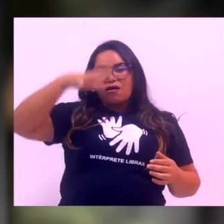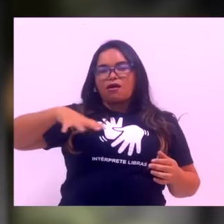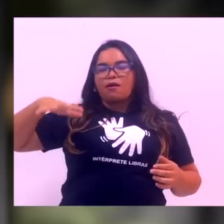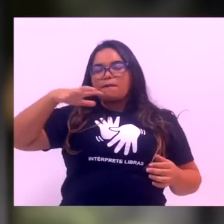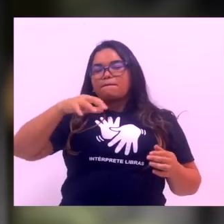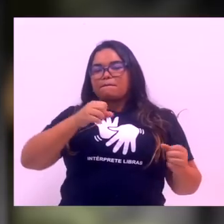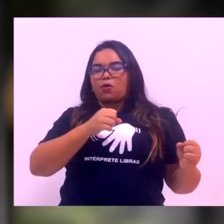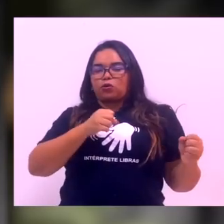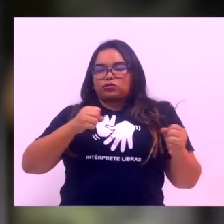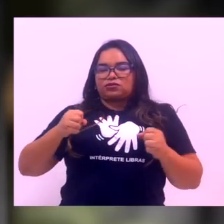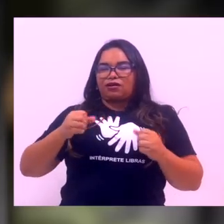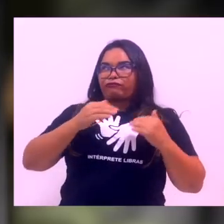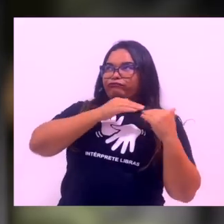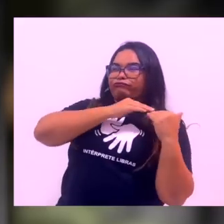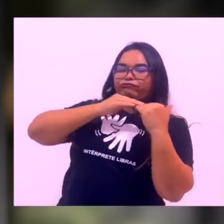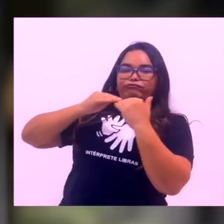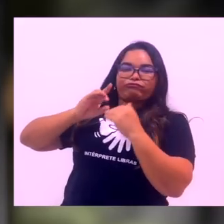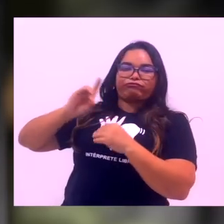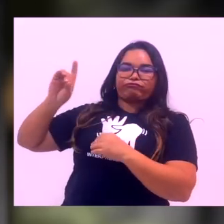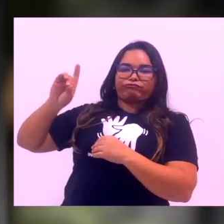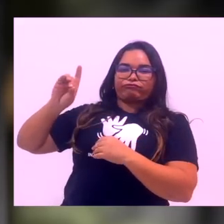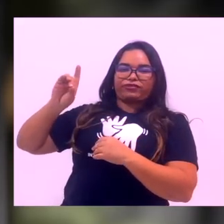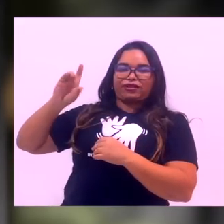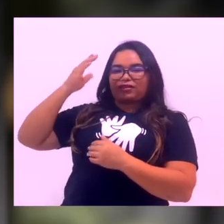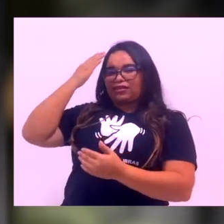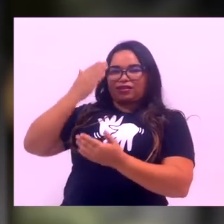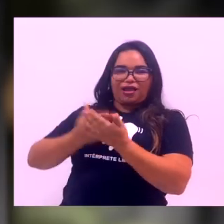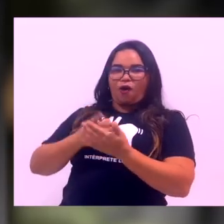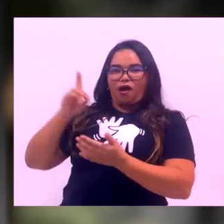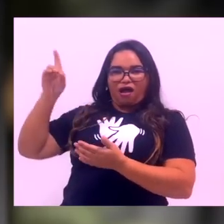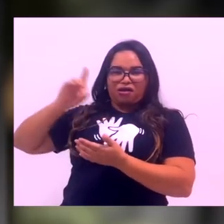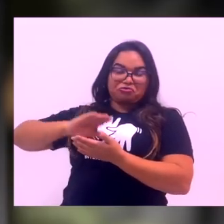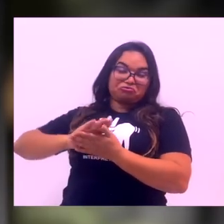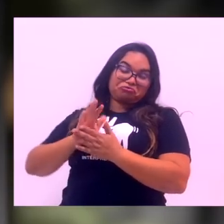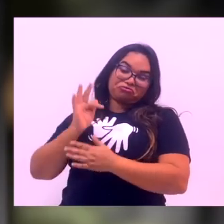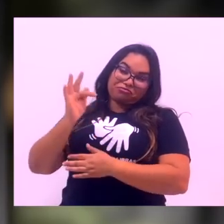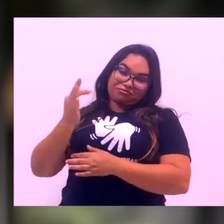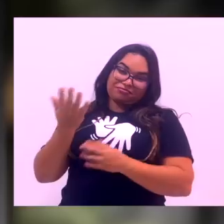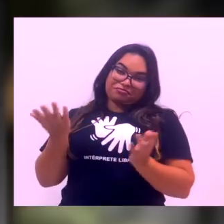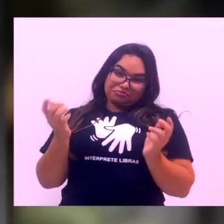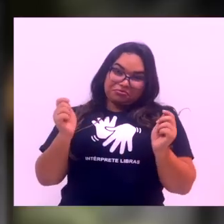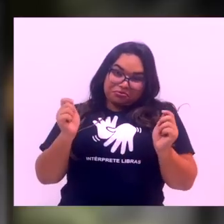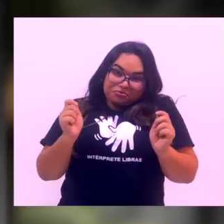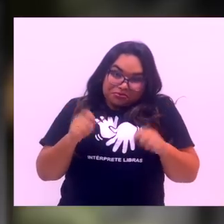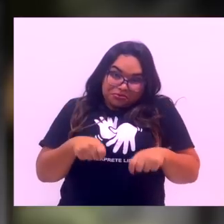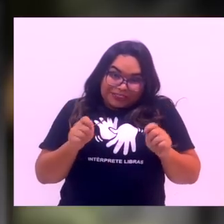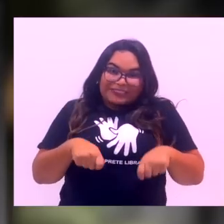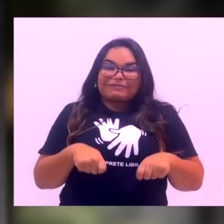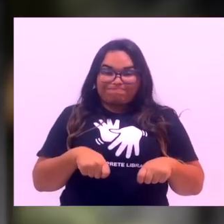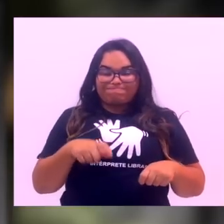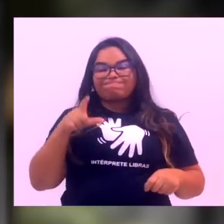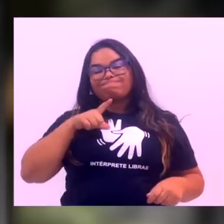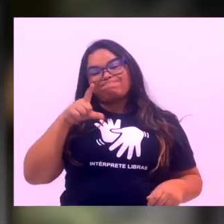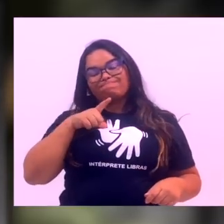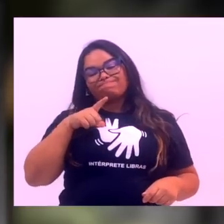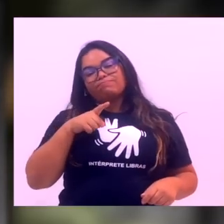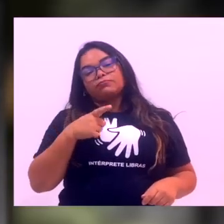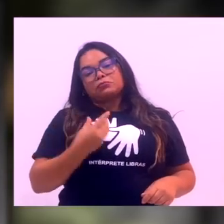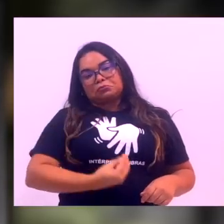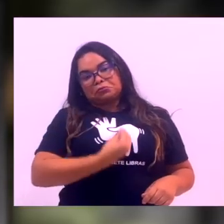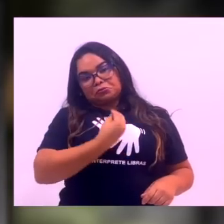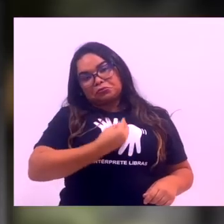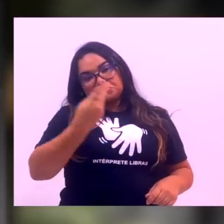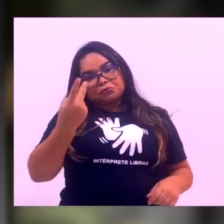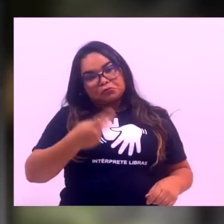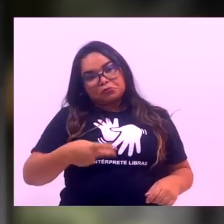poder hoje que esteja dizendo a mesma coisa? Eu te desafio, eu estabelecerei um reino, ele não será destruído. Será